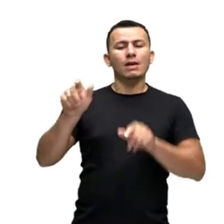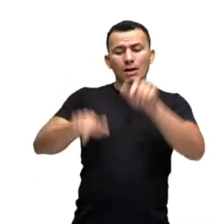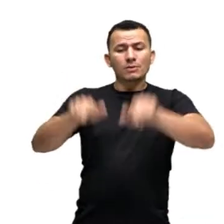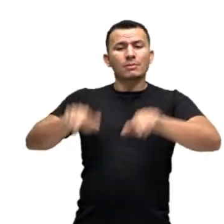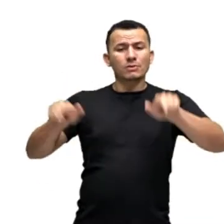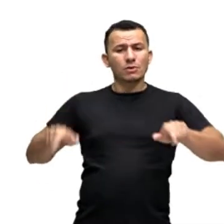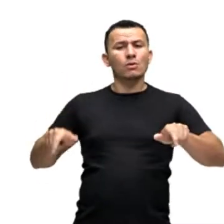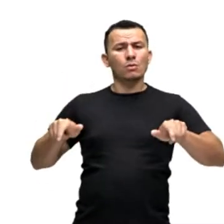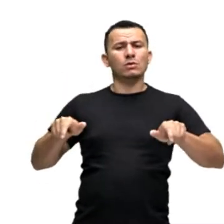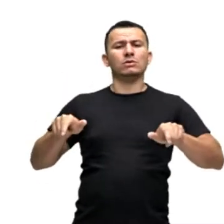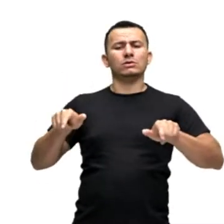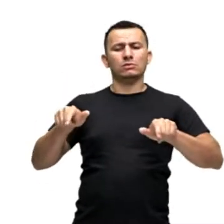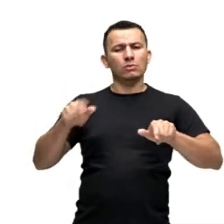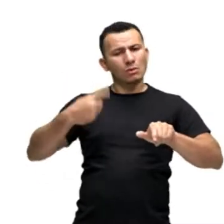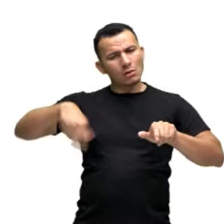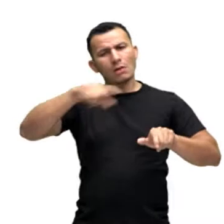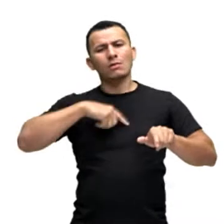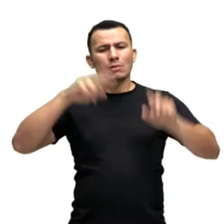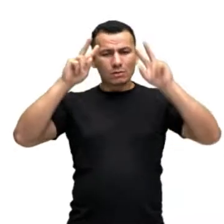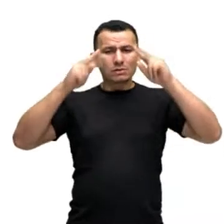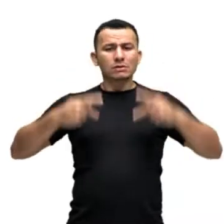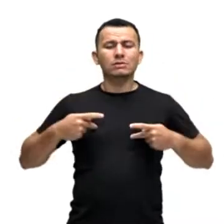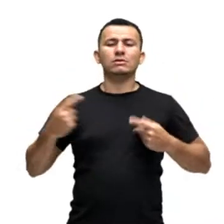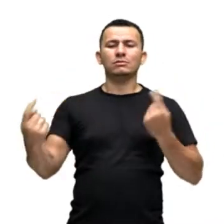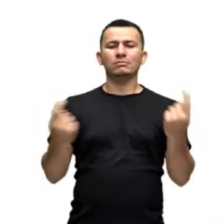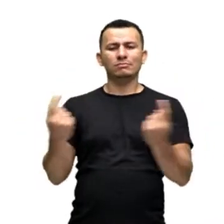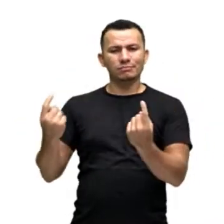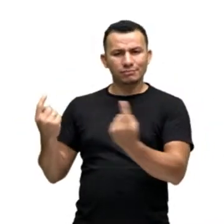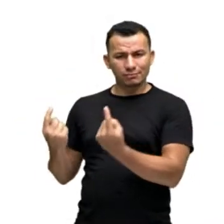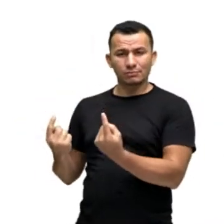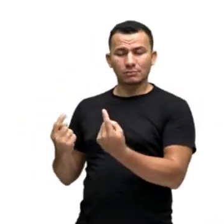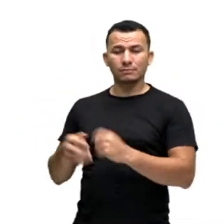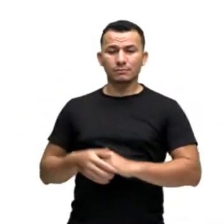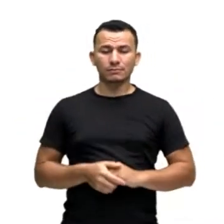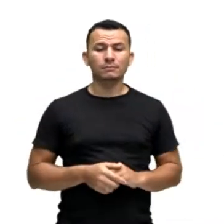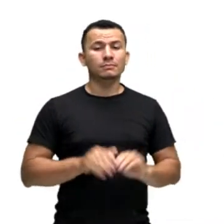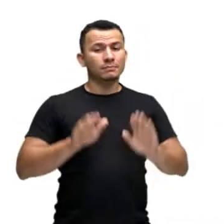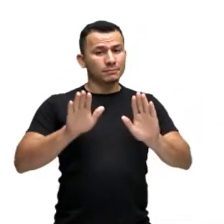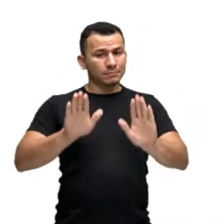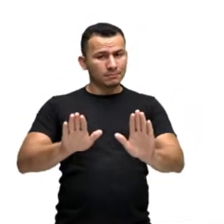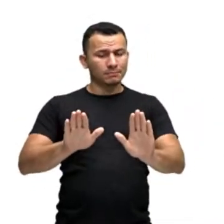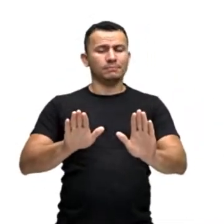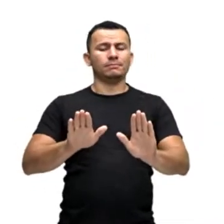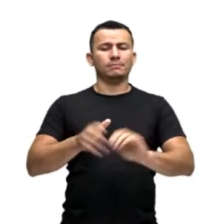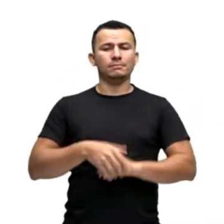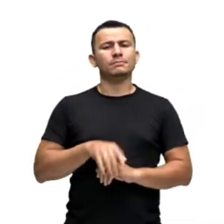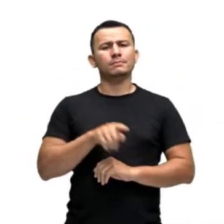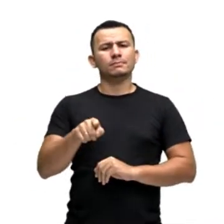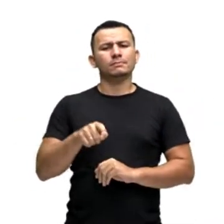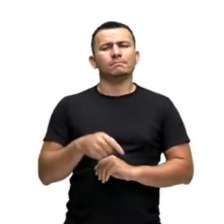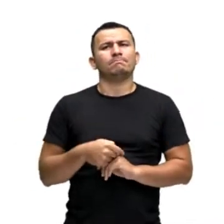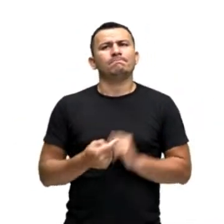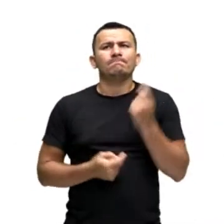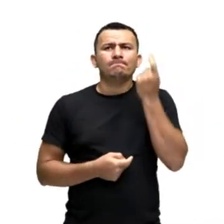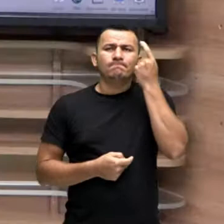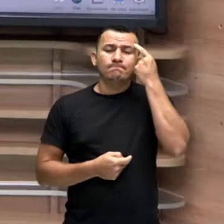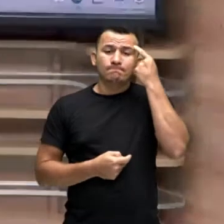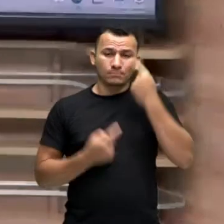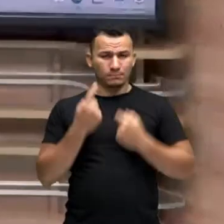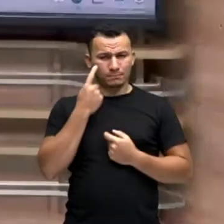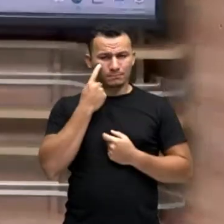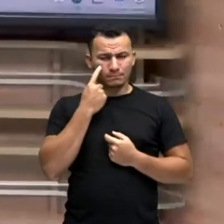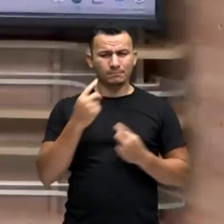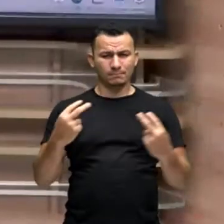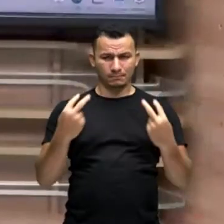humanidade então nós tá mas vamos parar para pensar presta atenção aqui